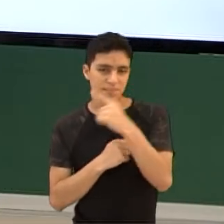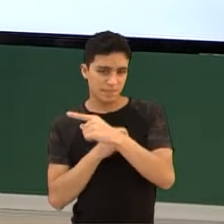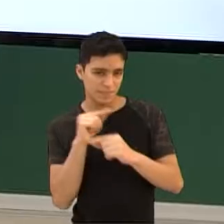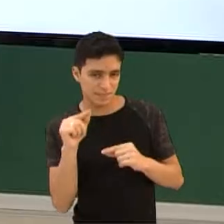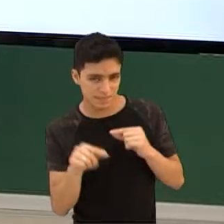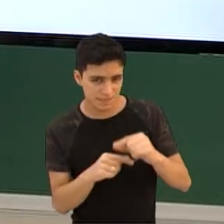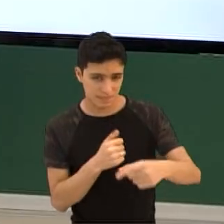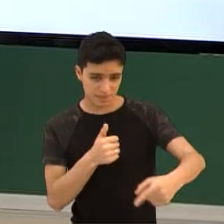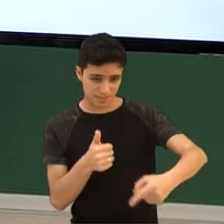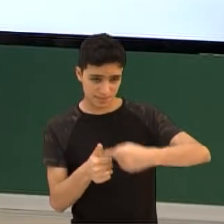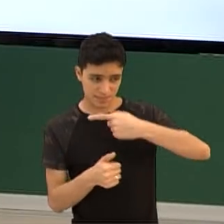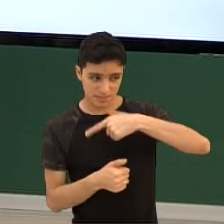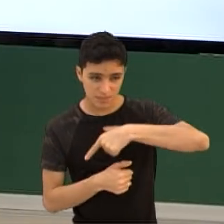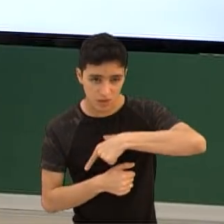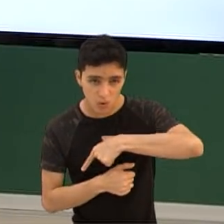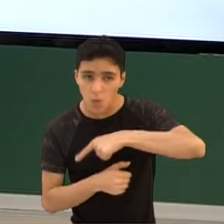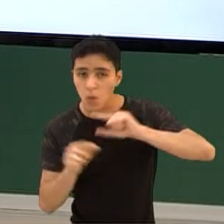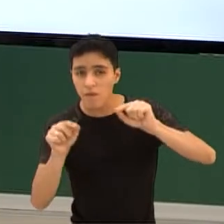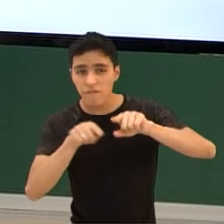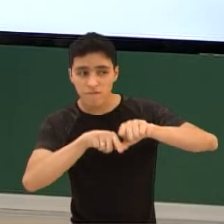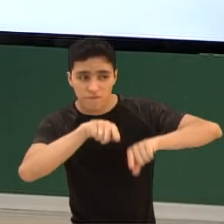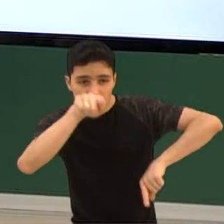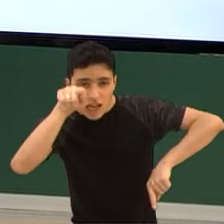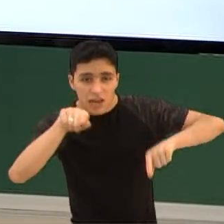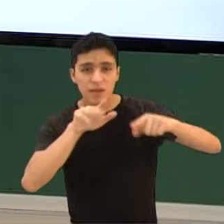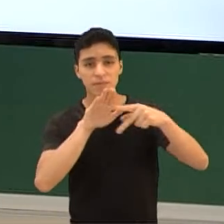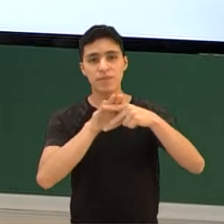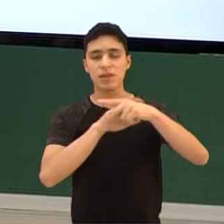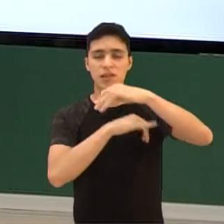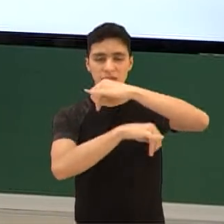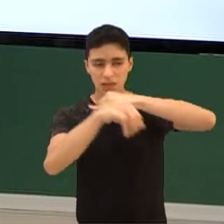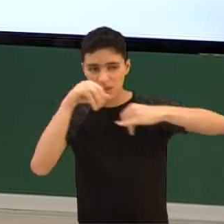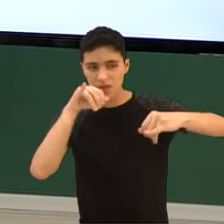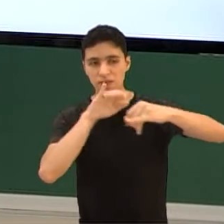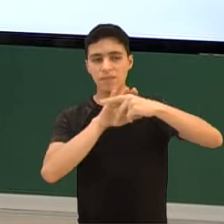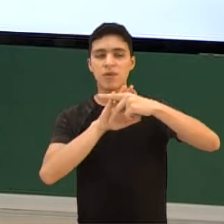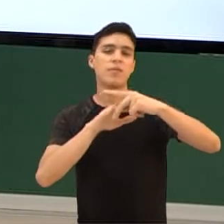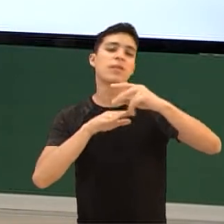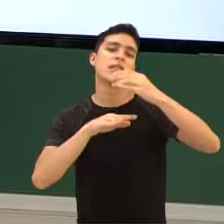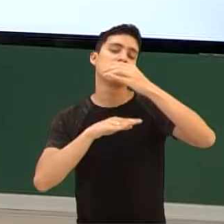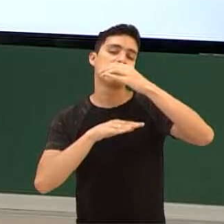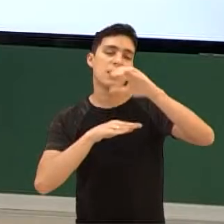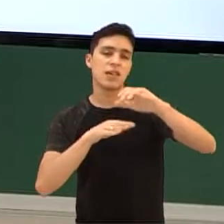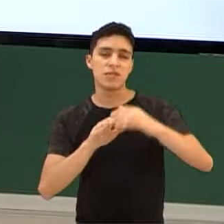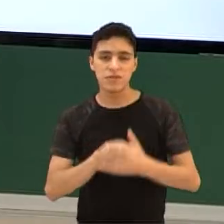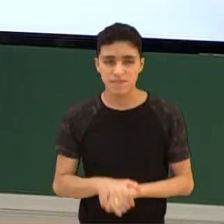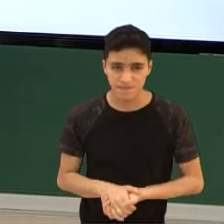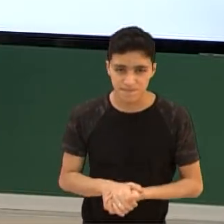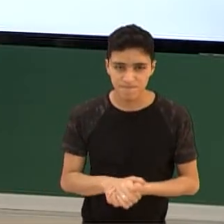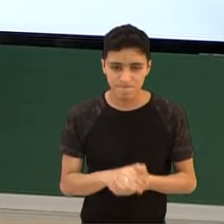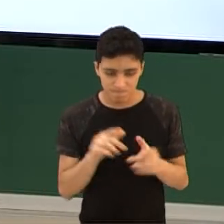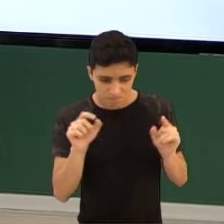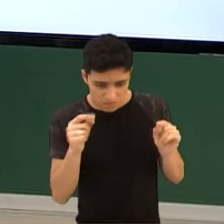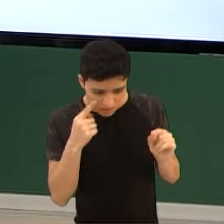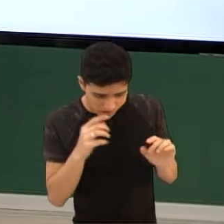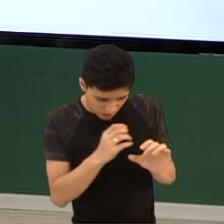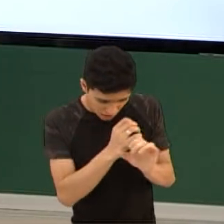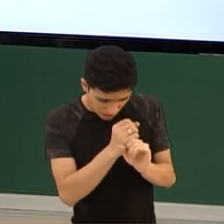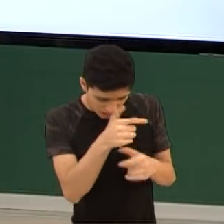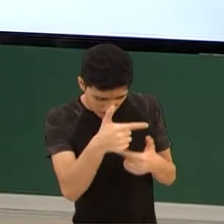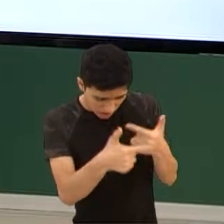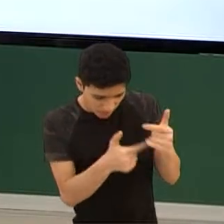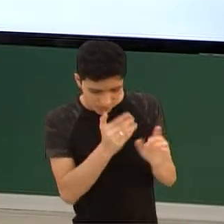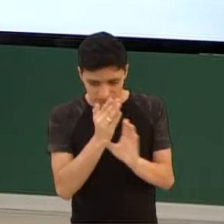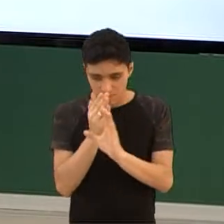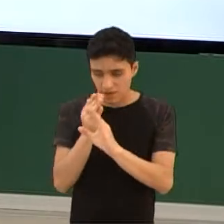Primeiro, nós vamos trabalhar com a variação da energia cinética em cima disso, certo? Ou seja, eu vou calcular o trabalho através